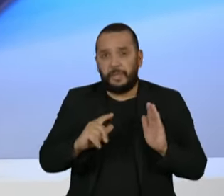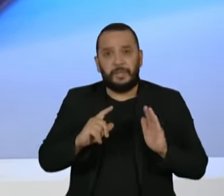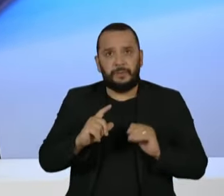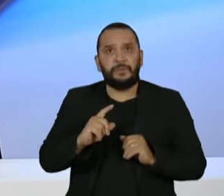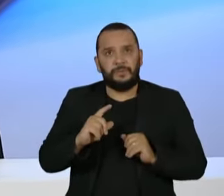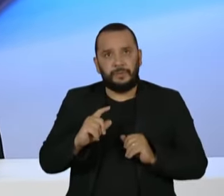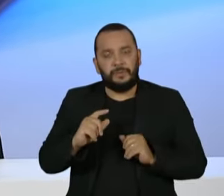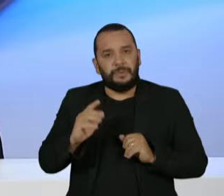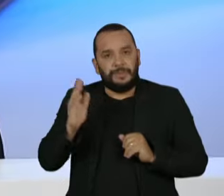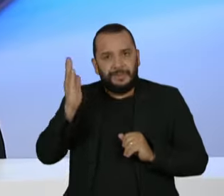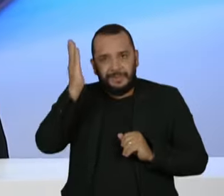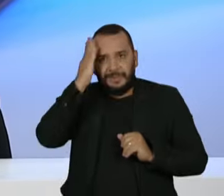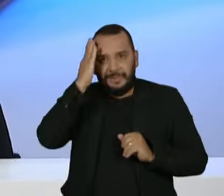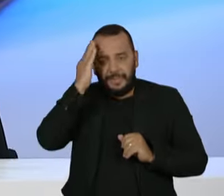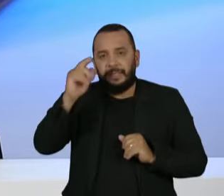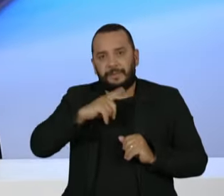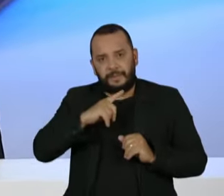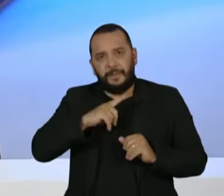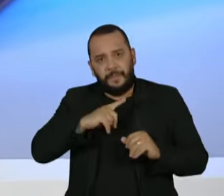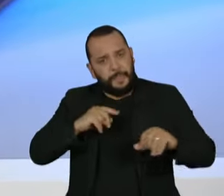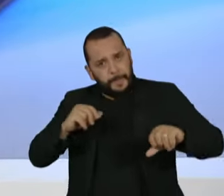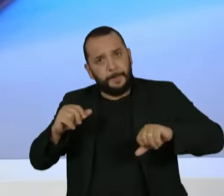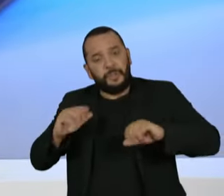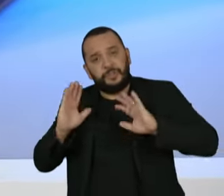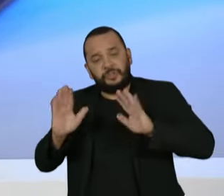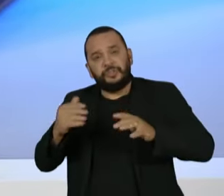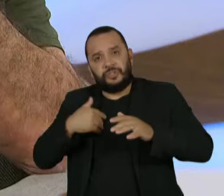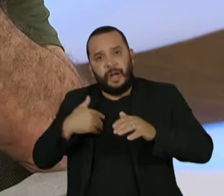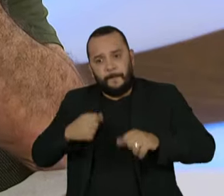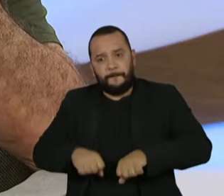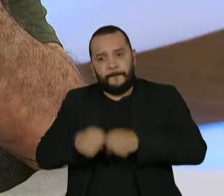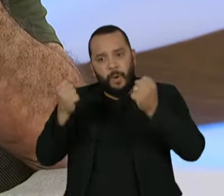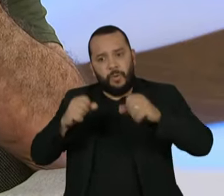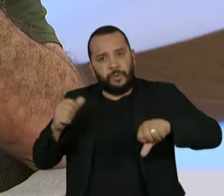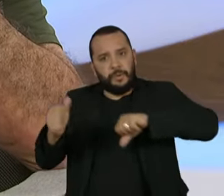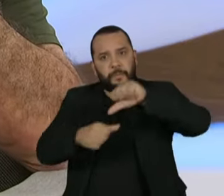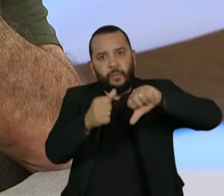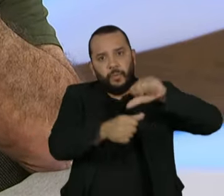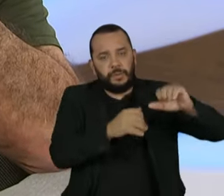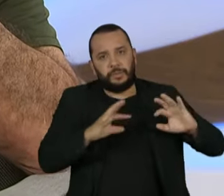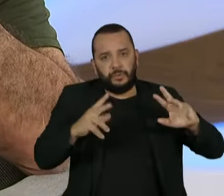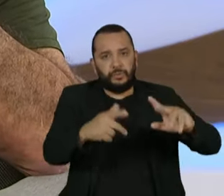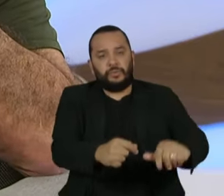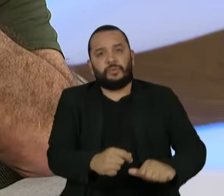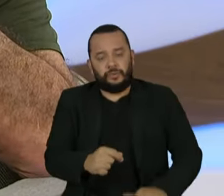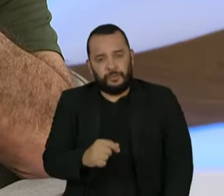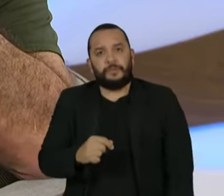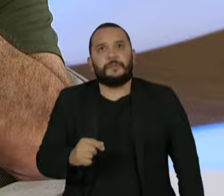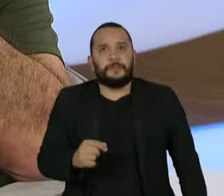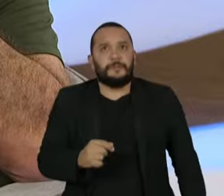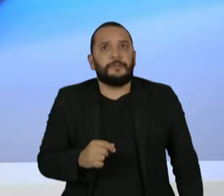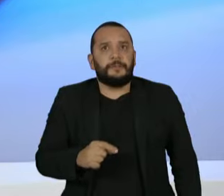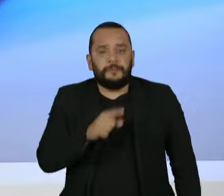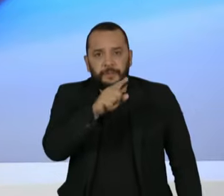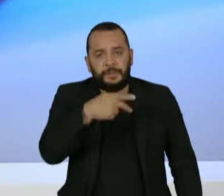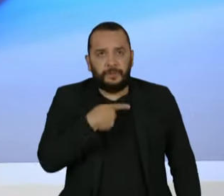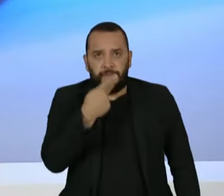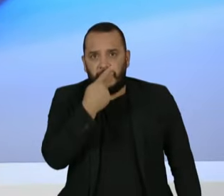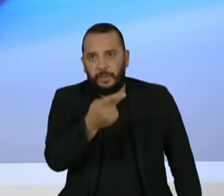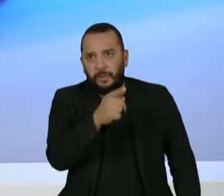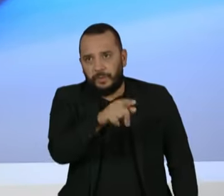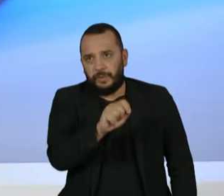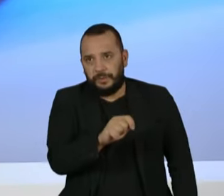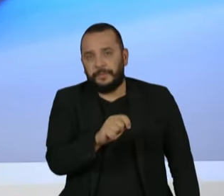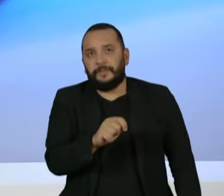de tudo eu sei que você não gosta da palavra disrupção mas é uma ruptura de tudo você fala muito que agora nós estamos